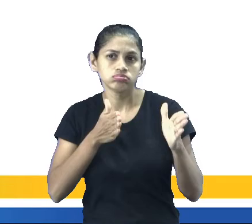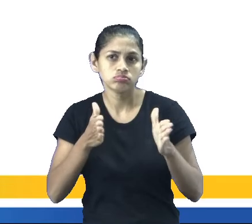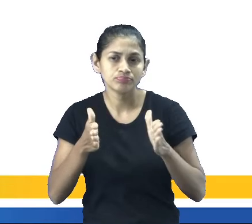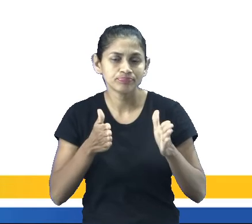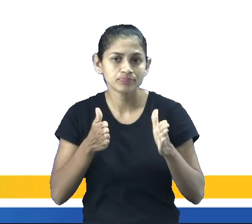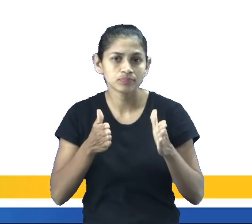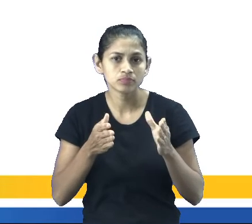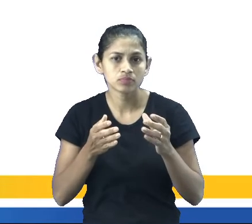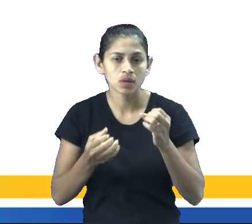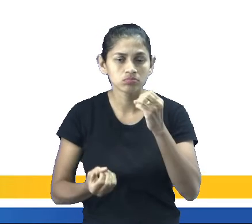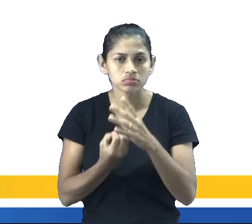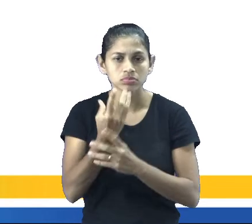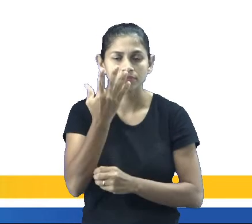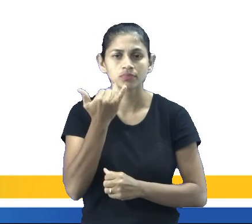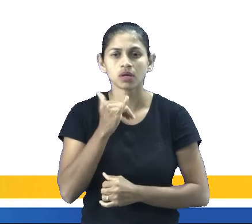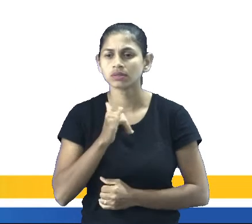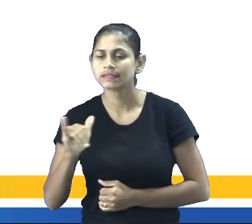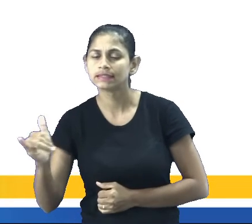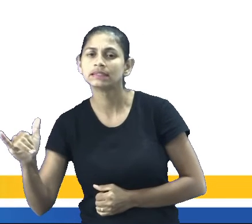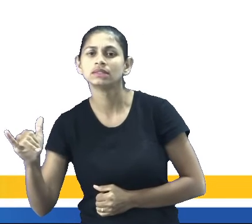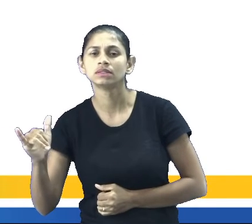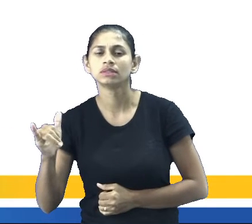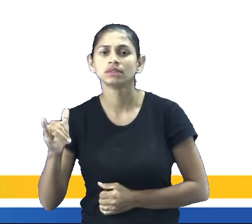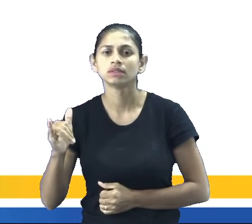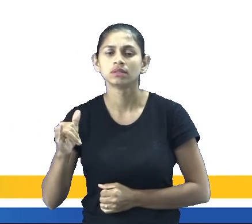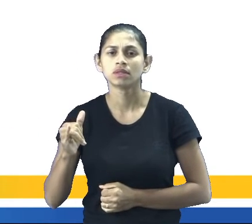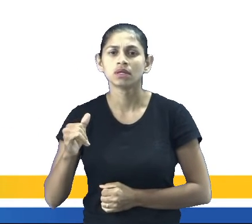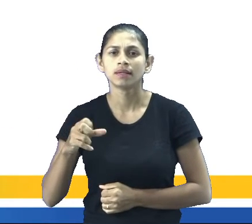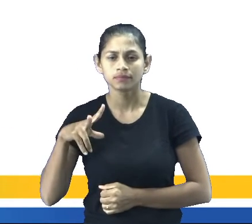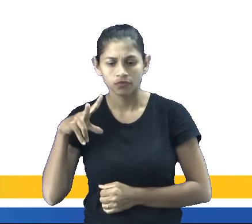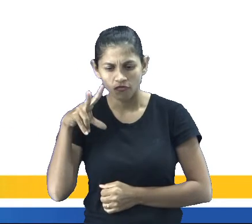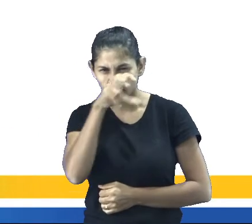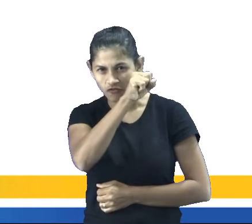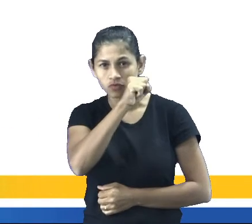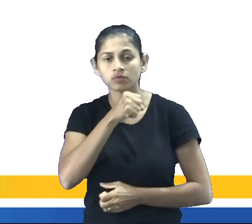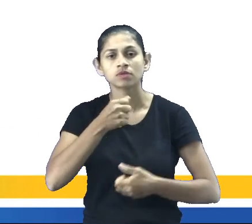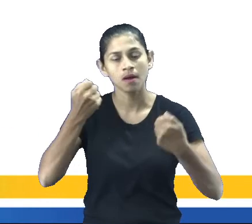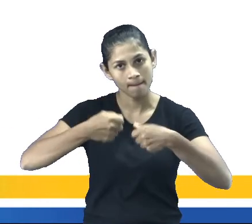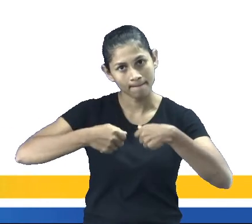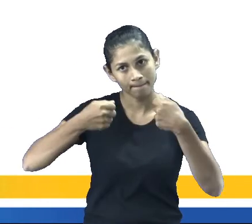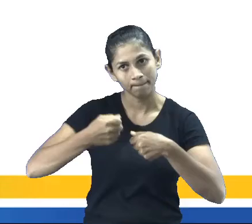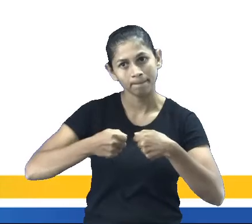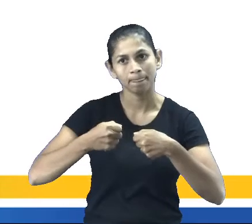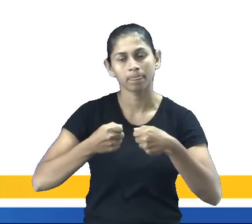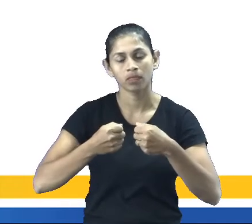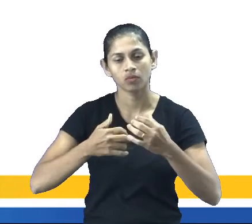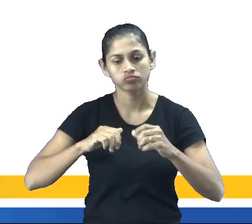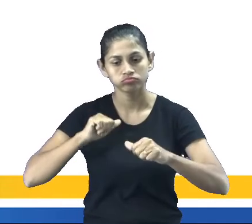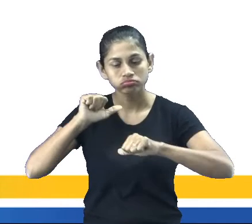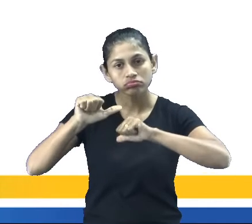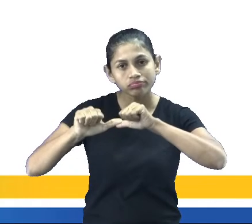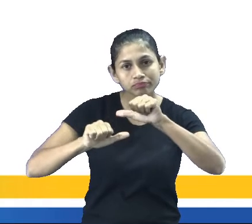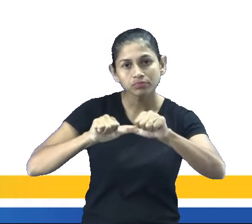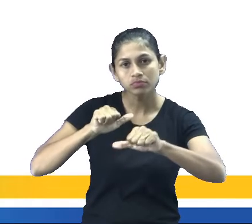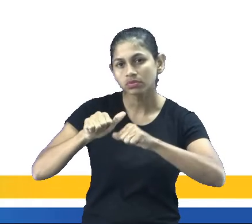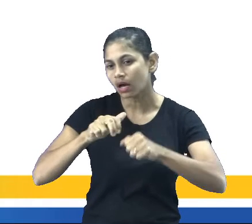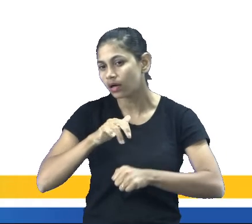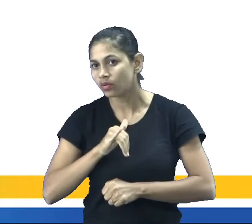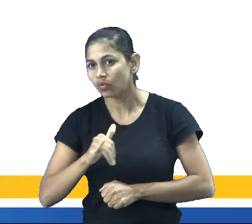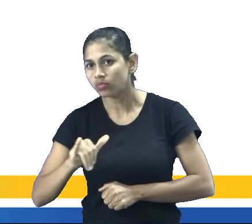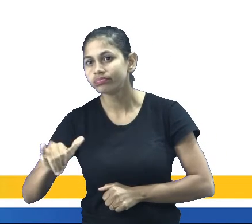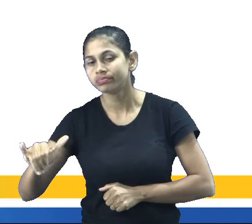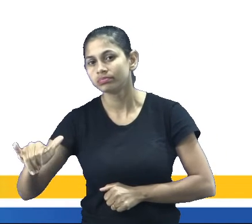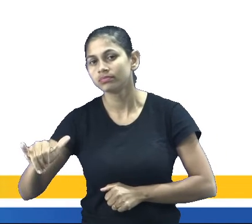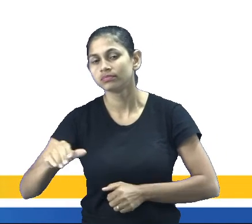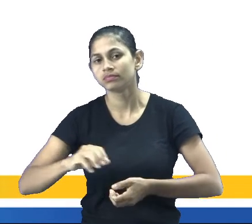energia elétrica é obter a força necessária para gerar o quê? As turbinas, né? E a partir do giro dessa turbina, a gente vai produzir